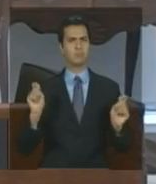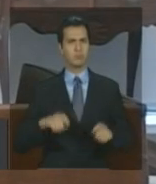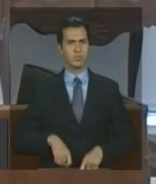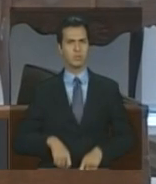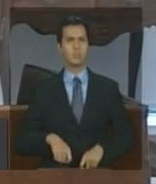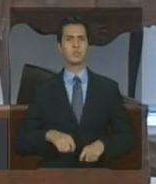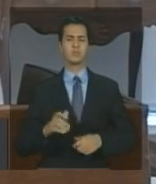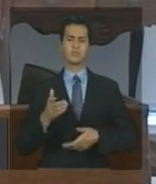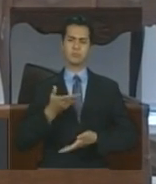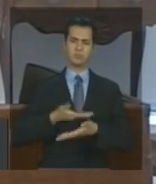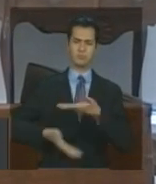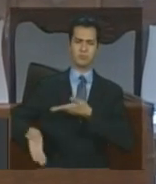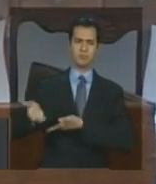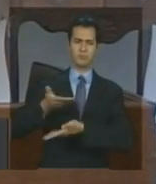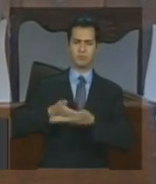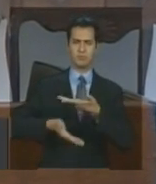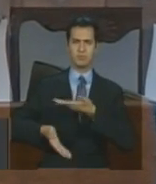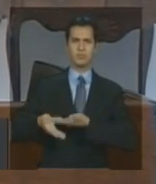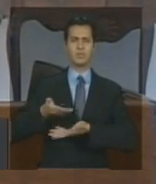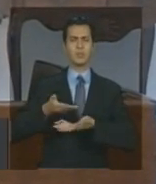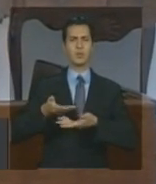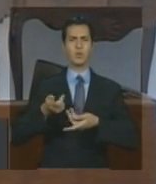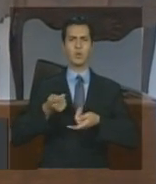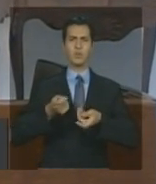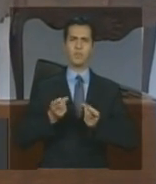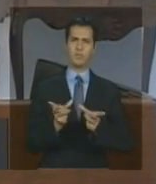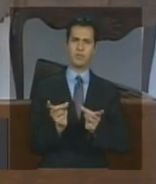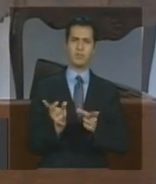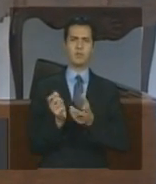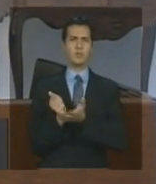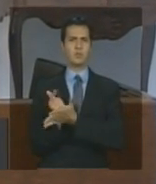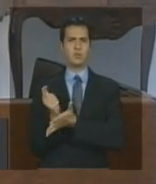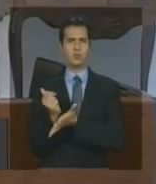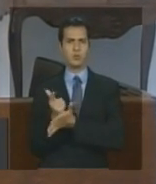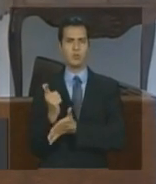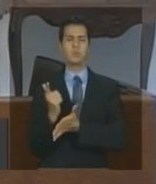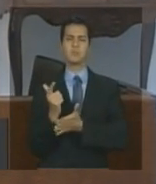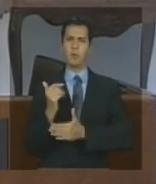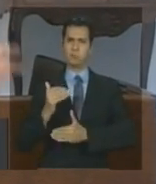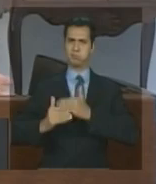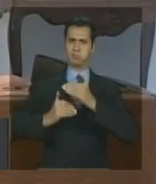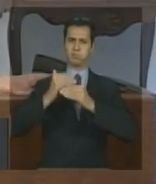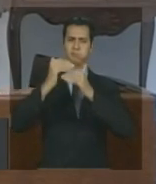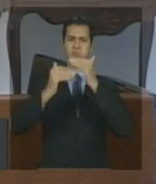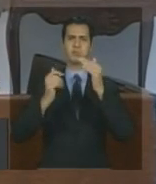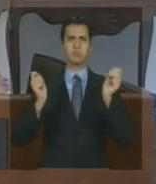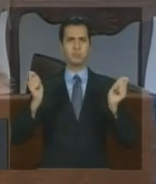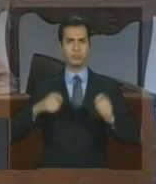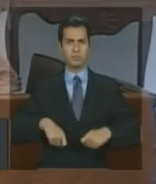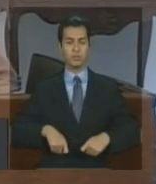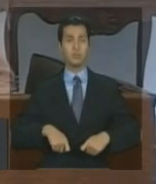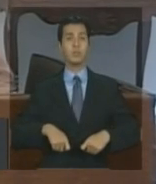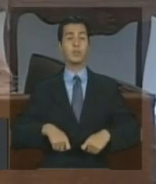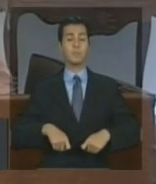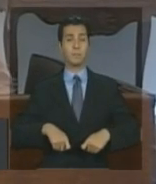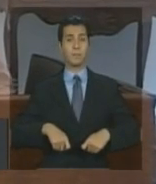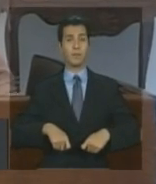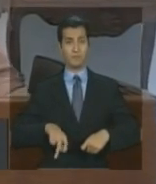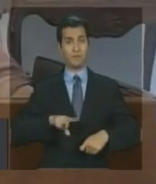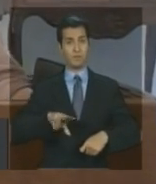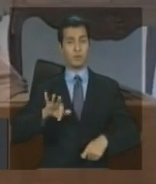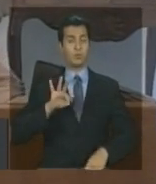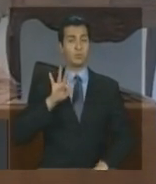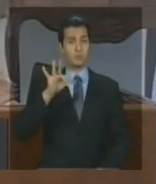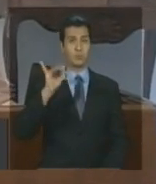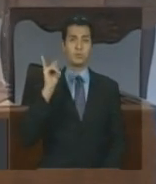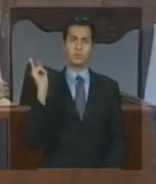desenvolver relações comerciais, o que será extremamente importante no quadro das relações